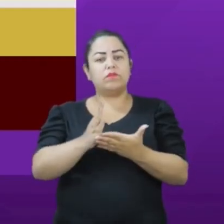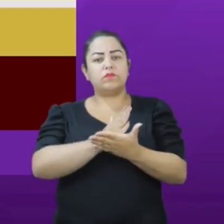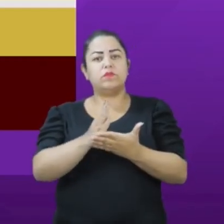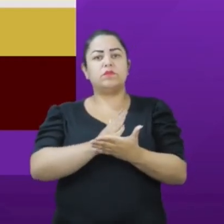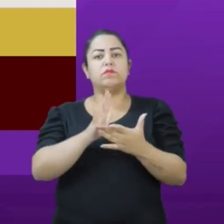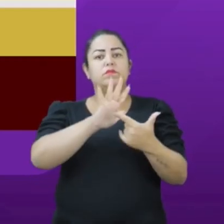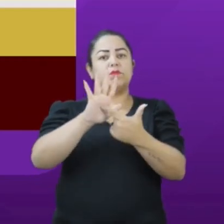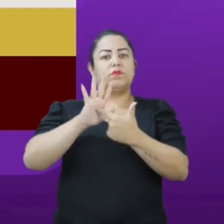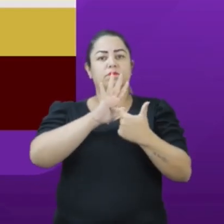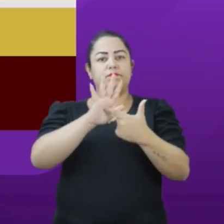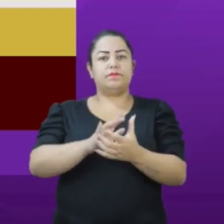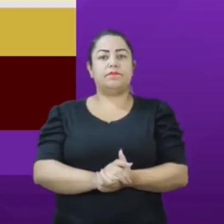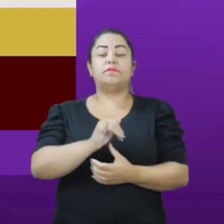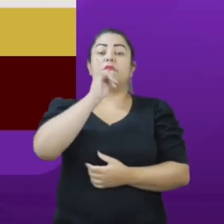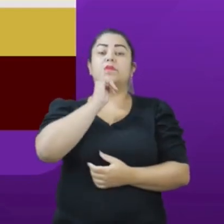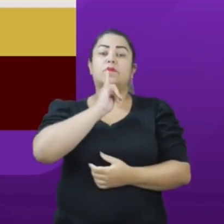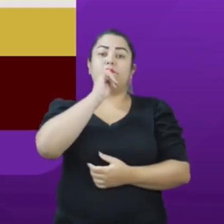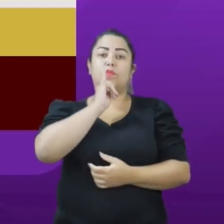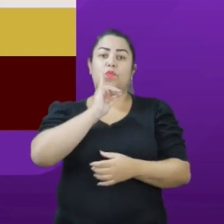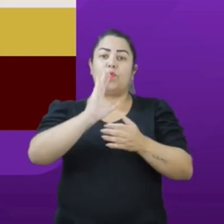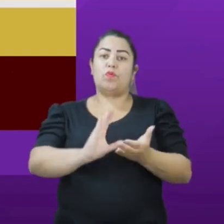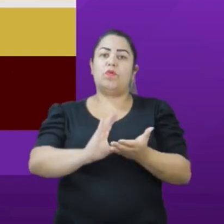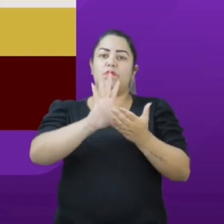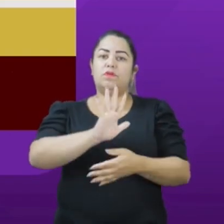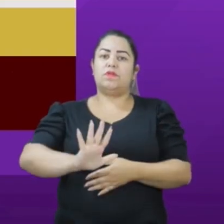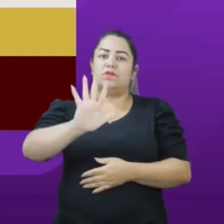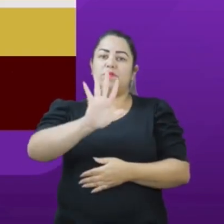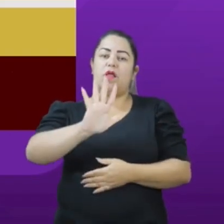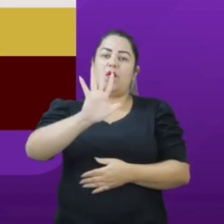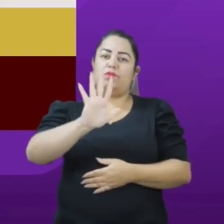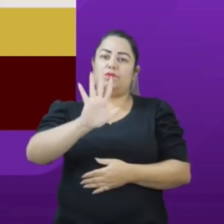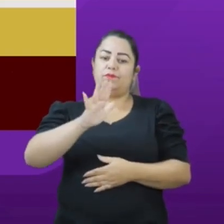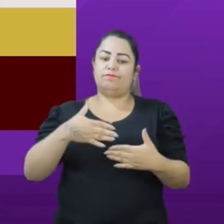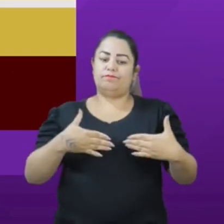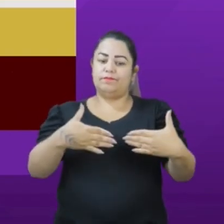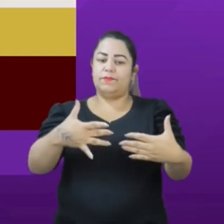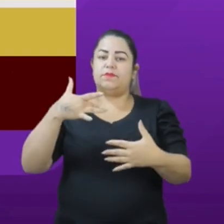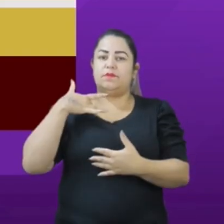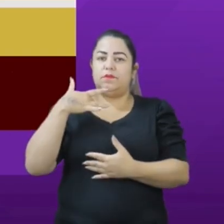para vocês. Por exemplo, o Conselho Nacional do Ministério Público